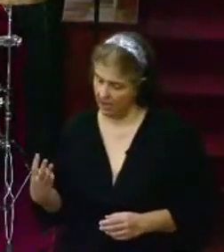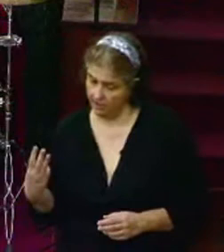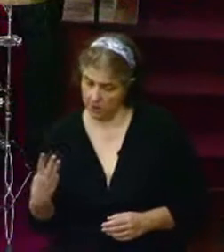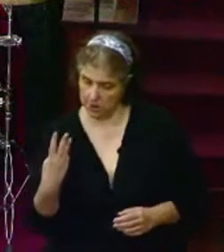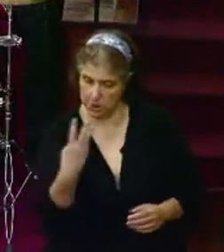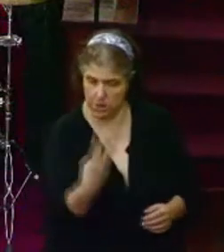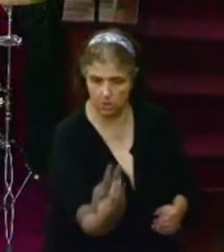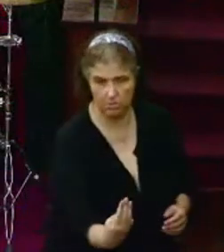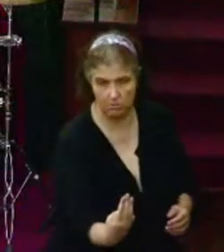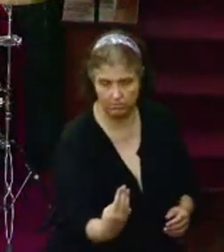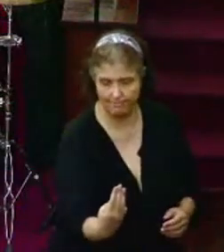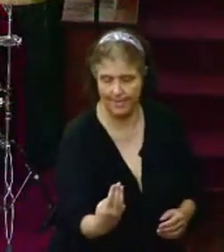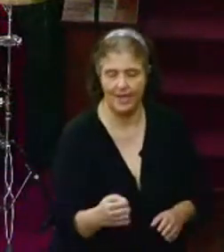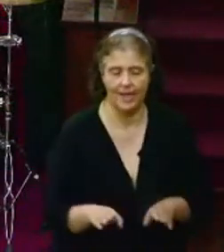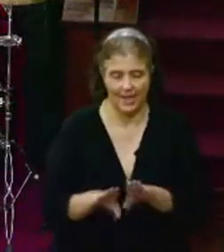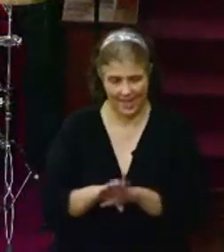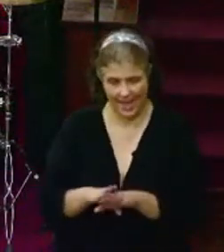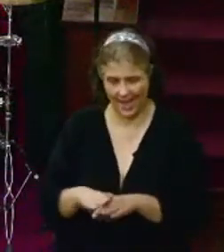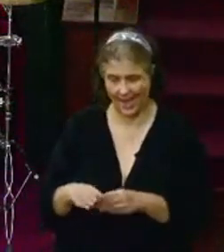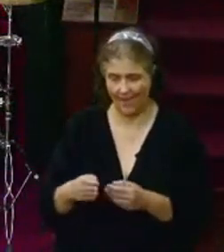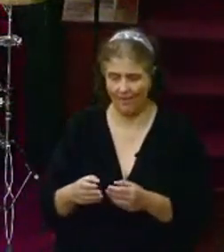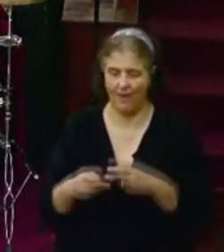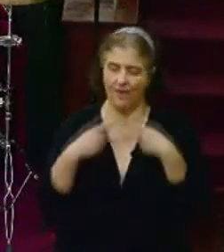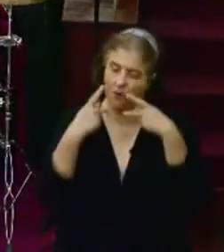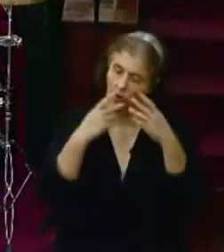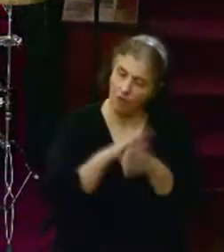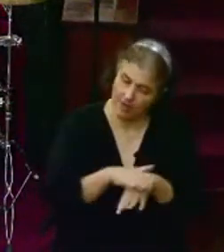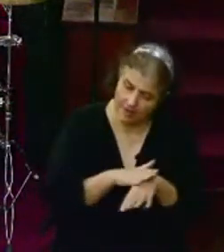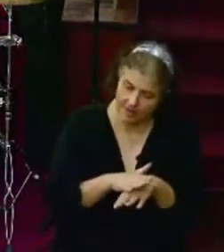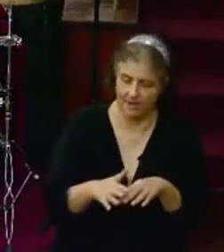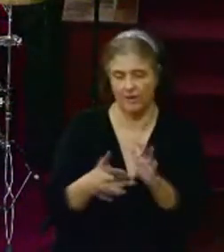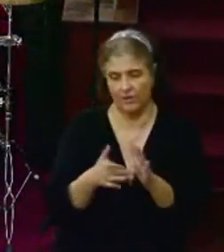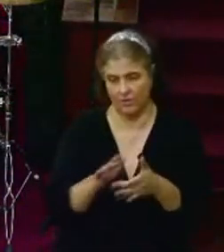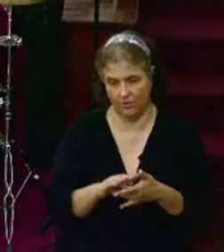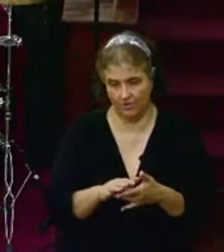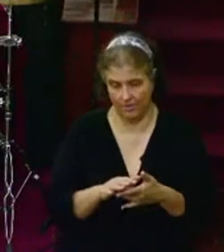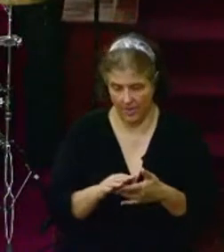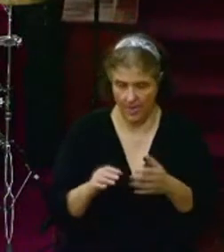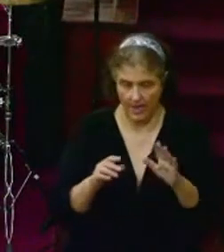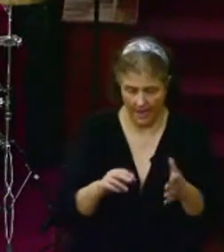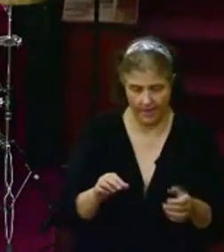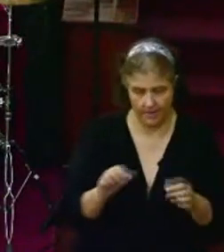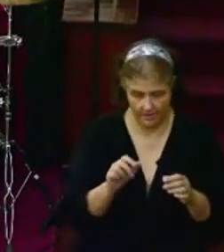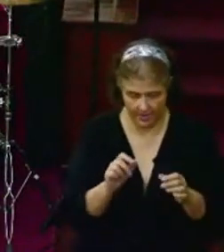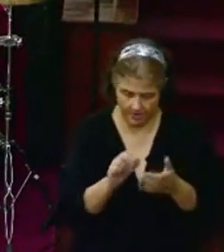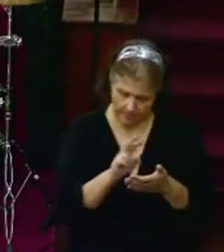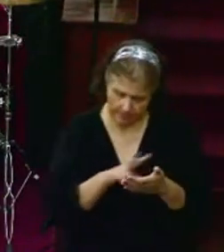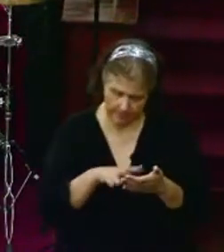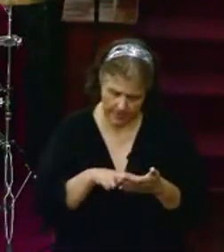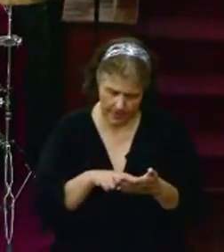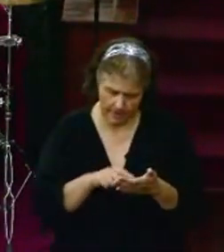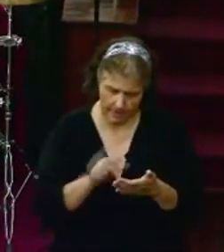morte. Você já deve ter percebido na leitura quantas vezes a palavra digno aparece nesta